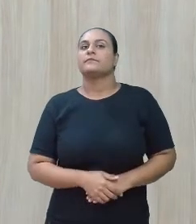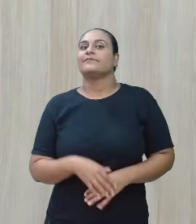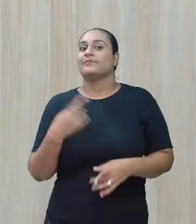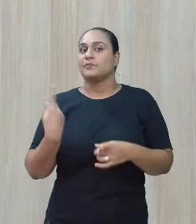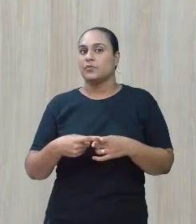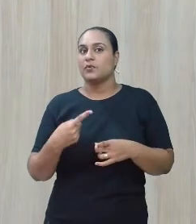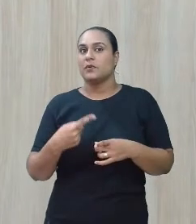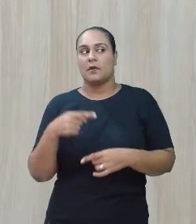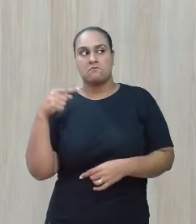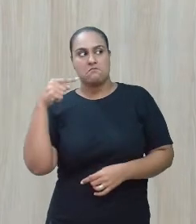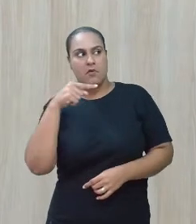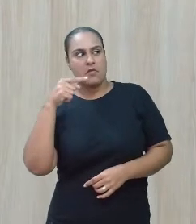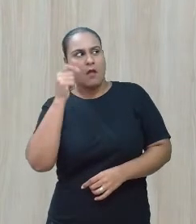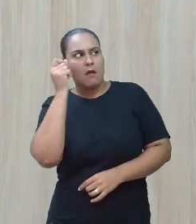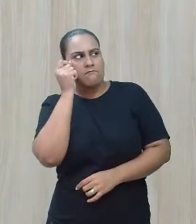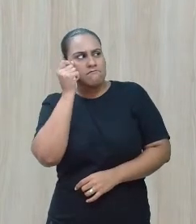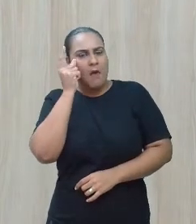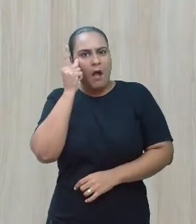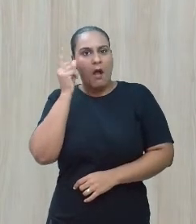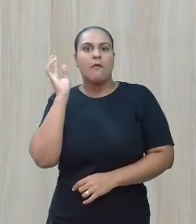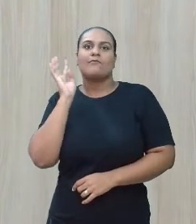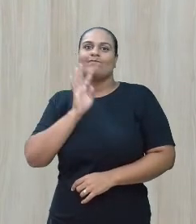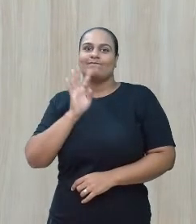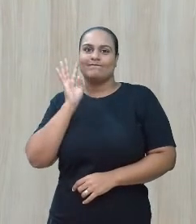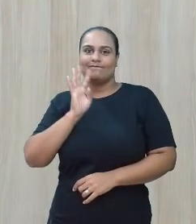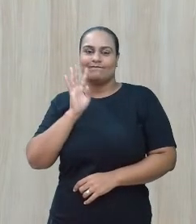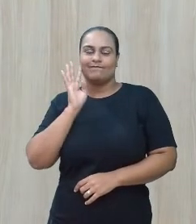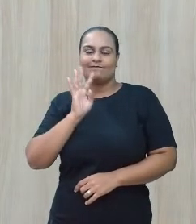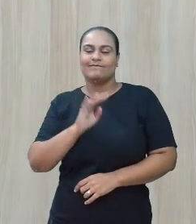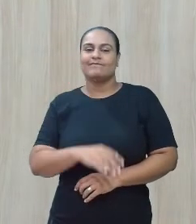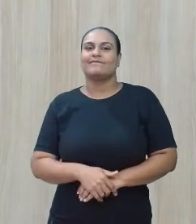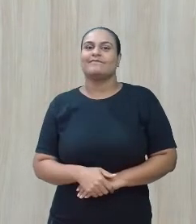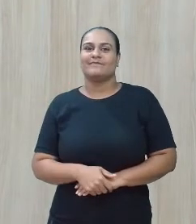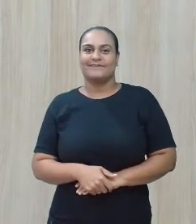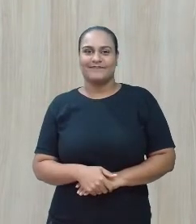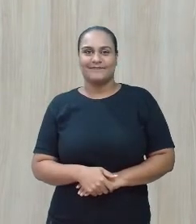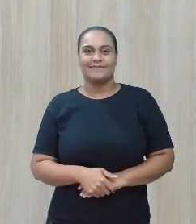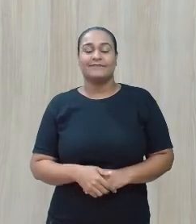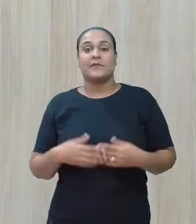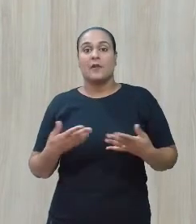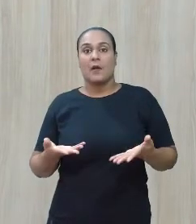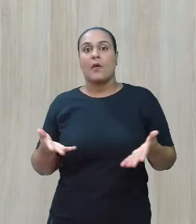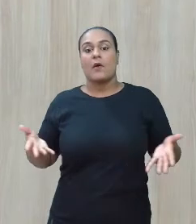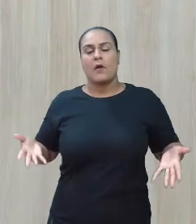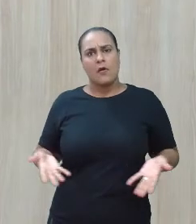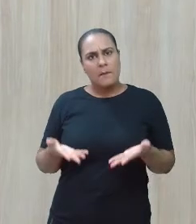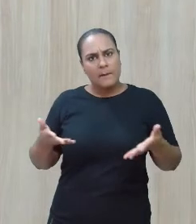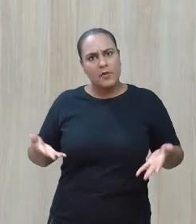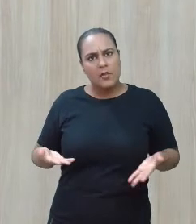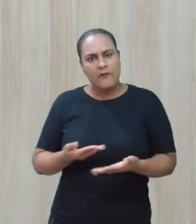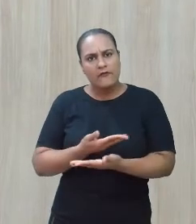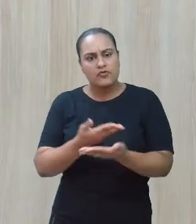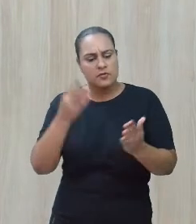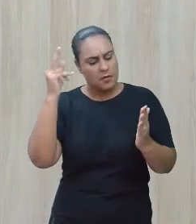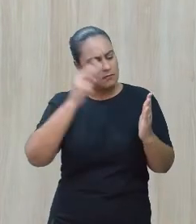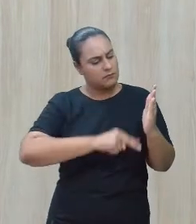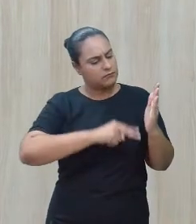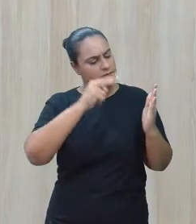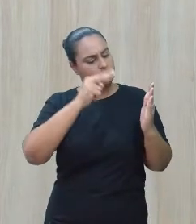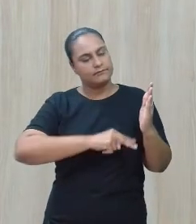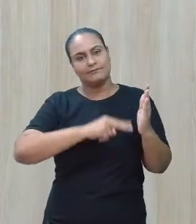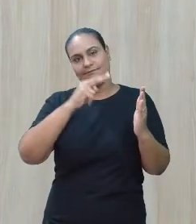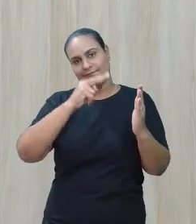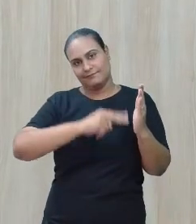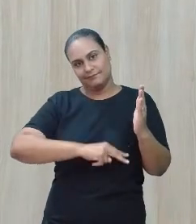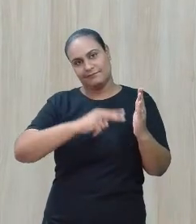lá pode ter uma ideia legal. E aí, minha gente, incentivo mais uma vez a leitura, não